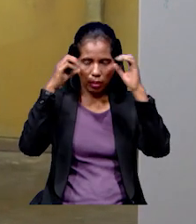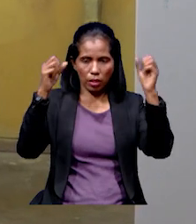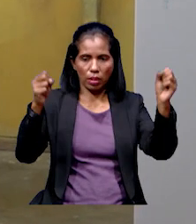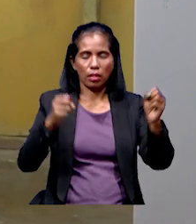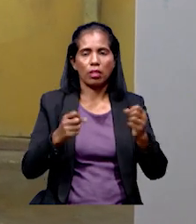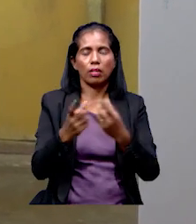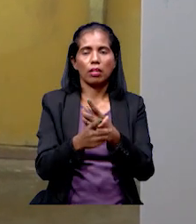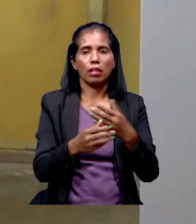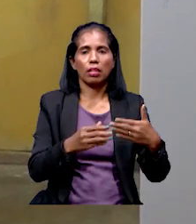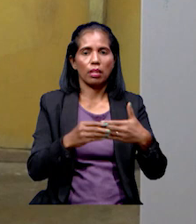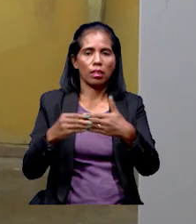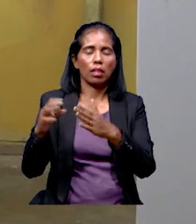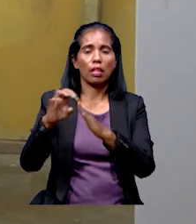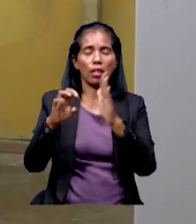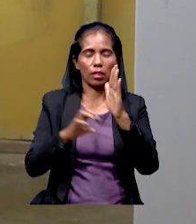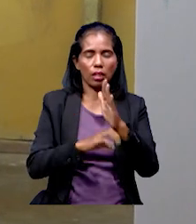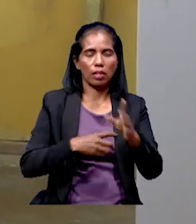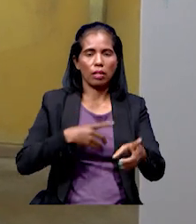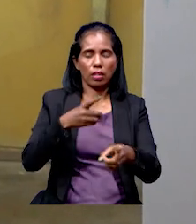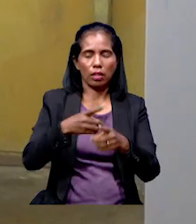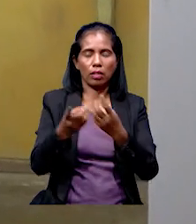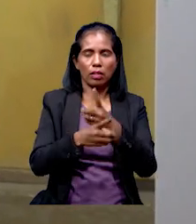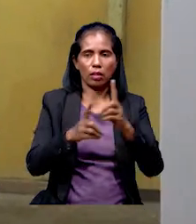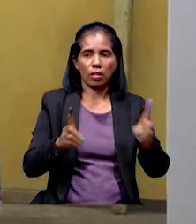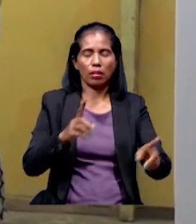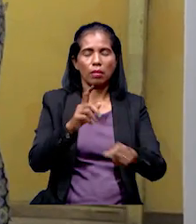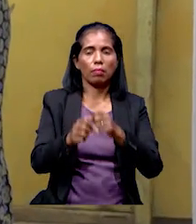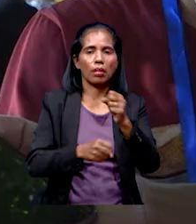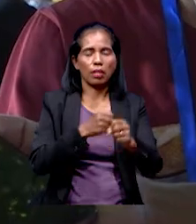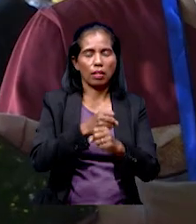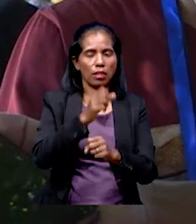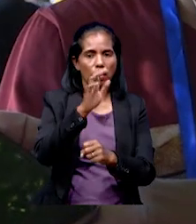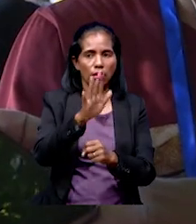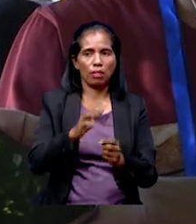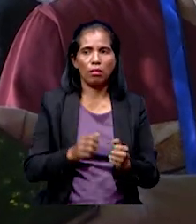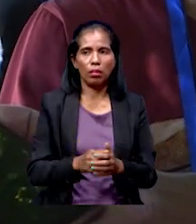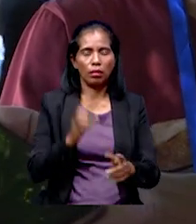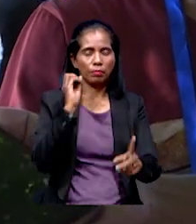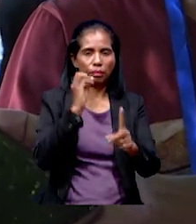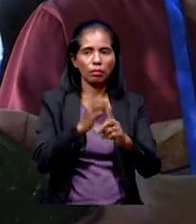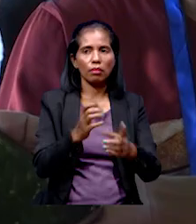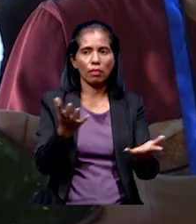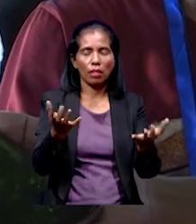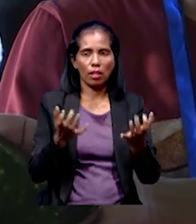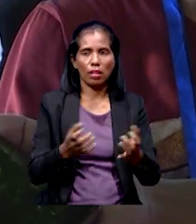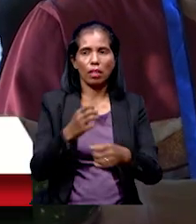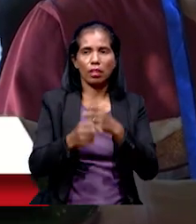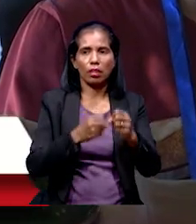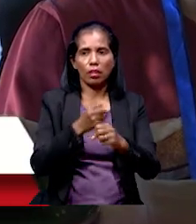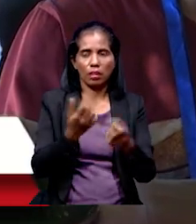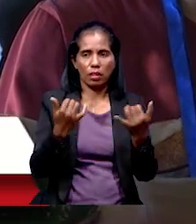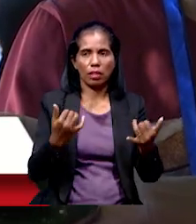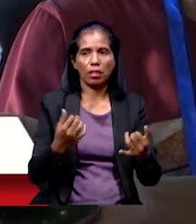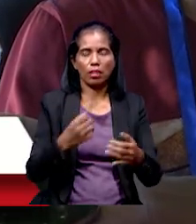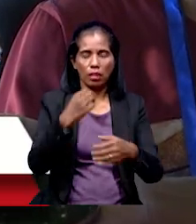hodi lidera estado direito democrático Timor-Leste batinan 5 mai. Optimista, kata ka tina e dene e tina